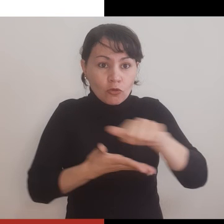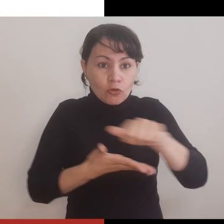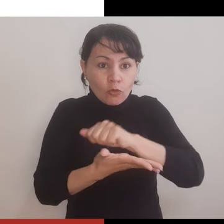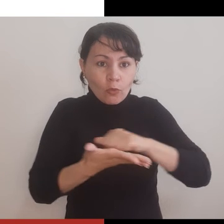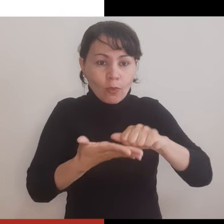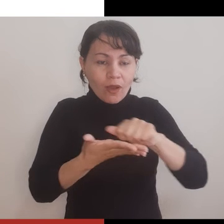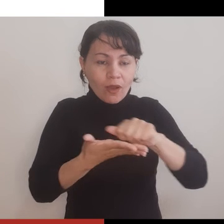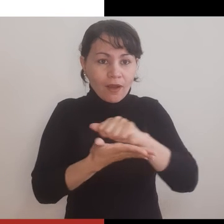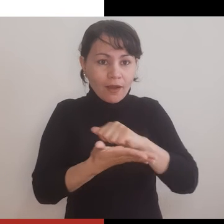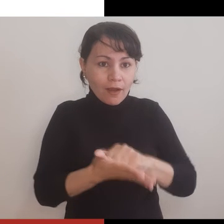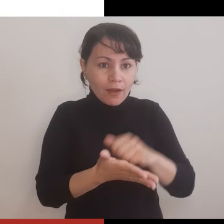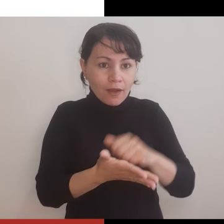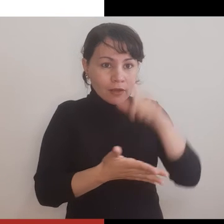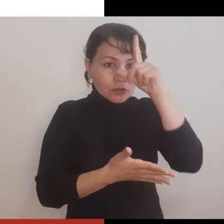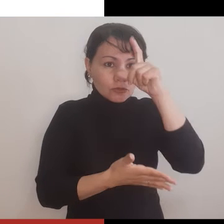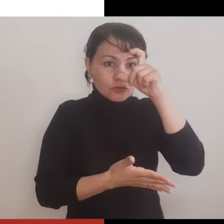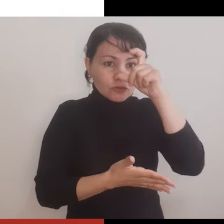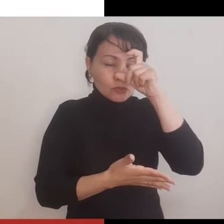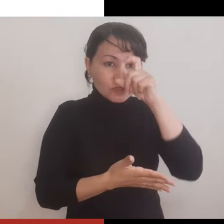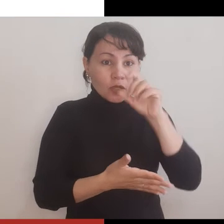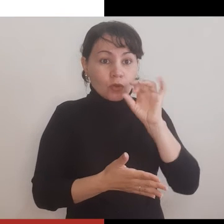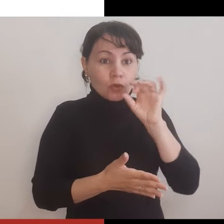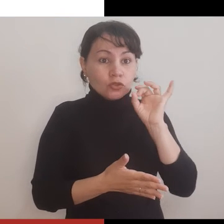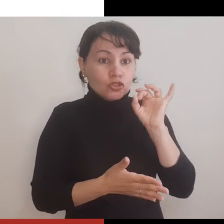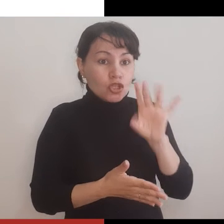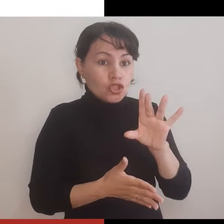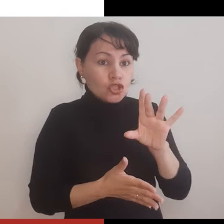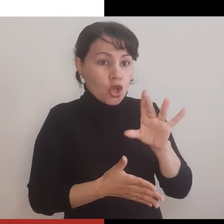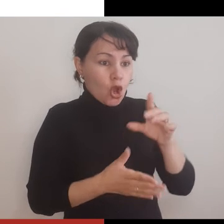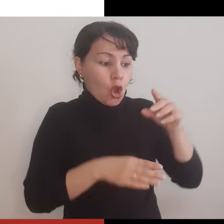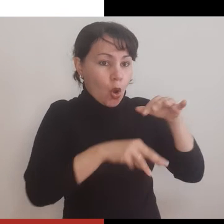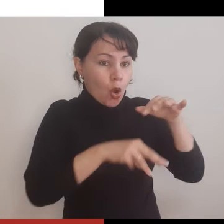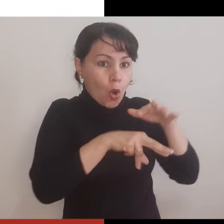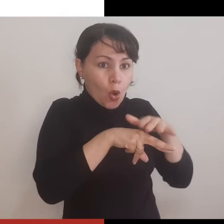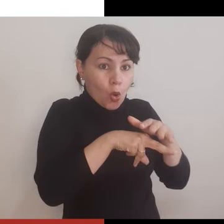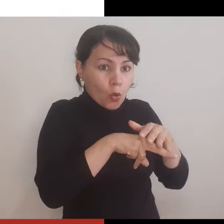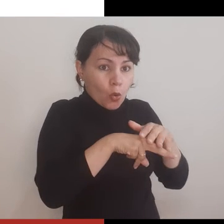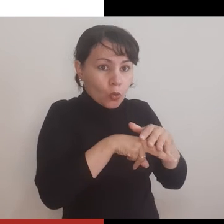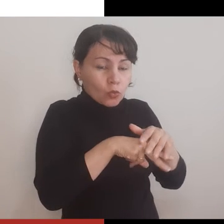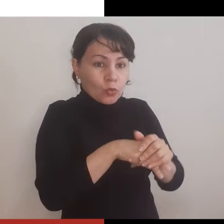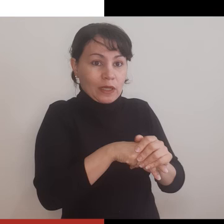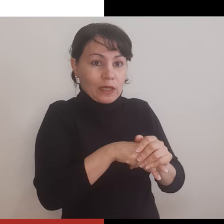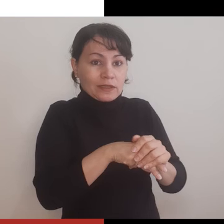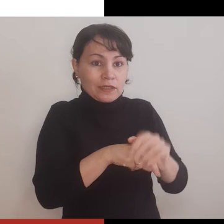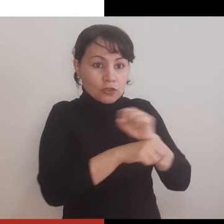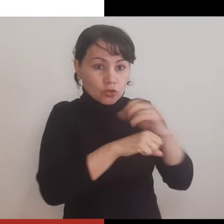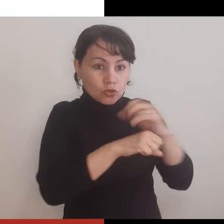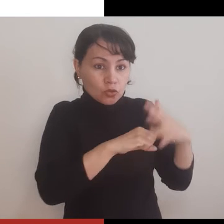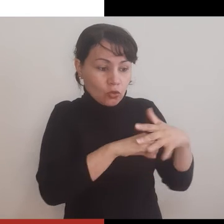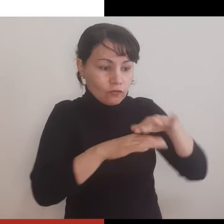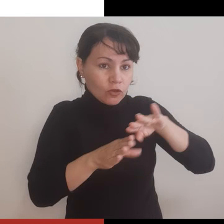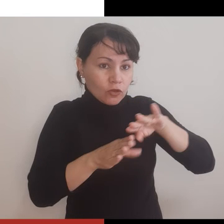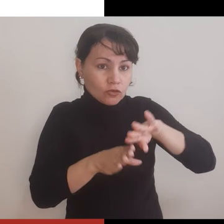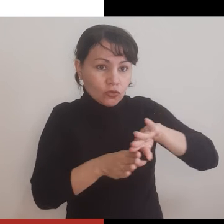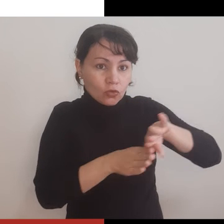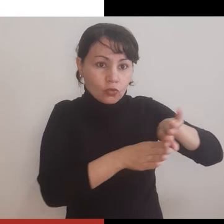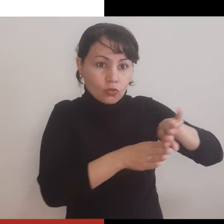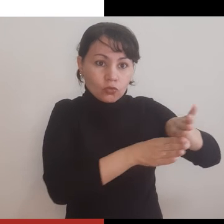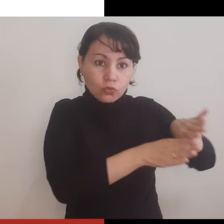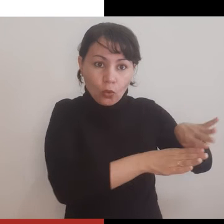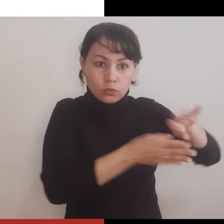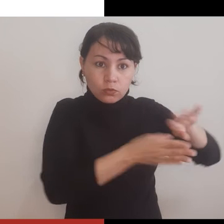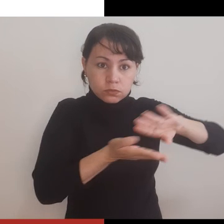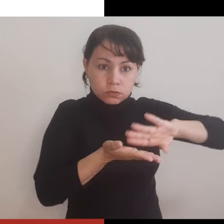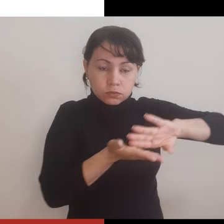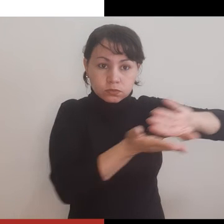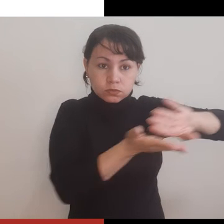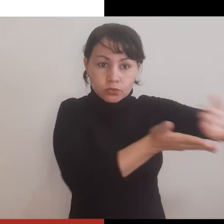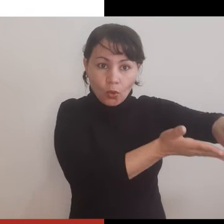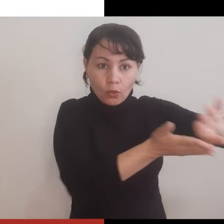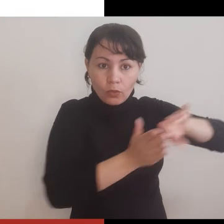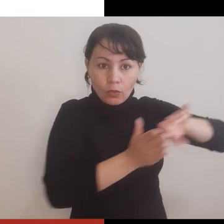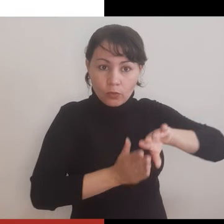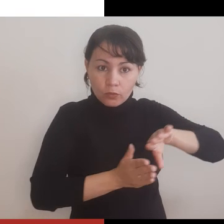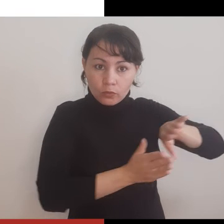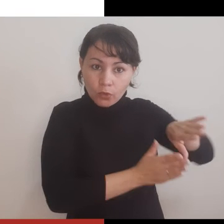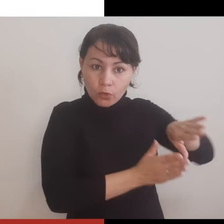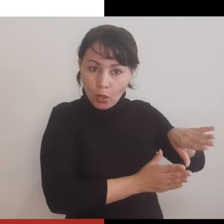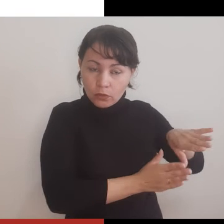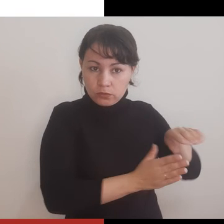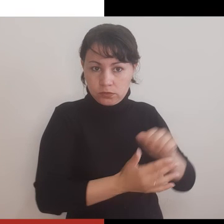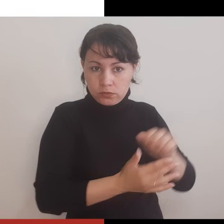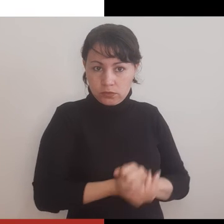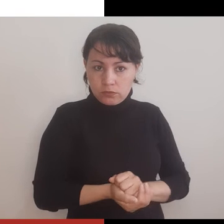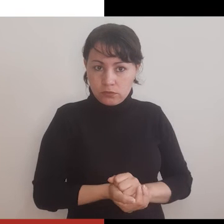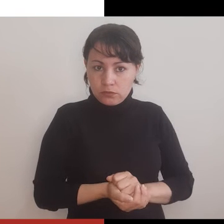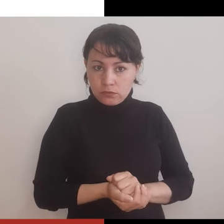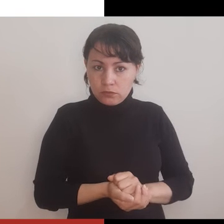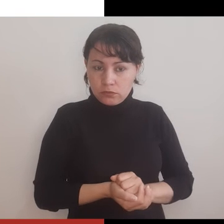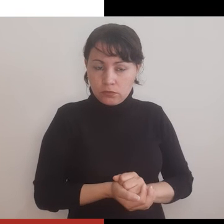seu hospital onde somente esses pacientes que são suspeitos ou confirmados da doença